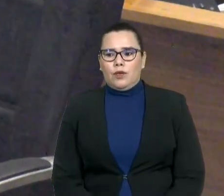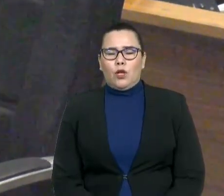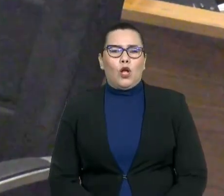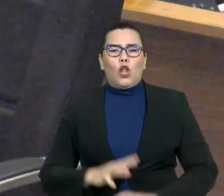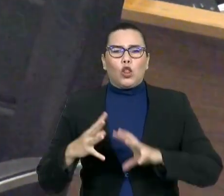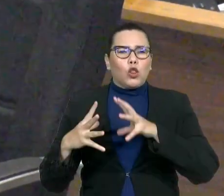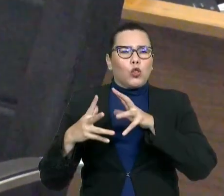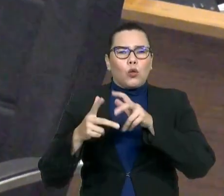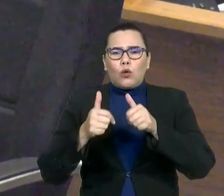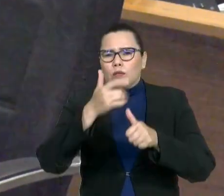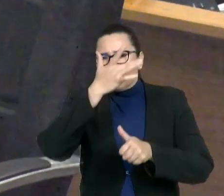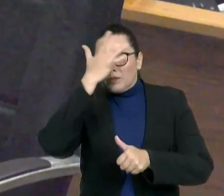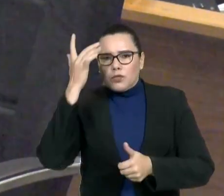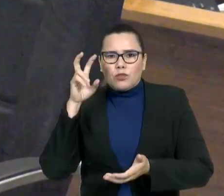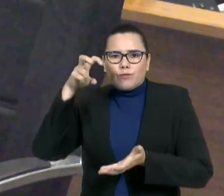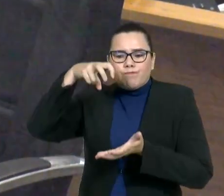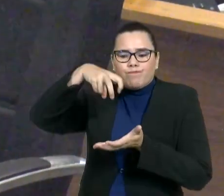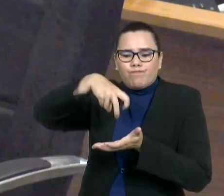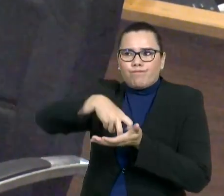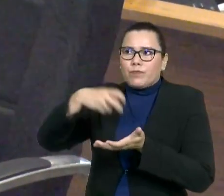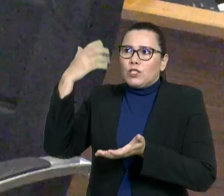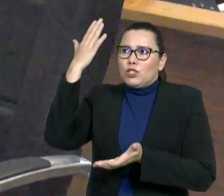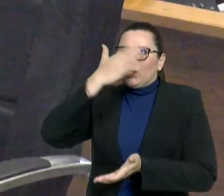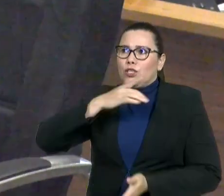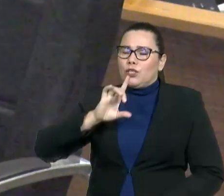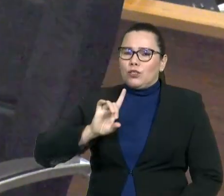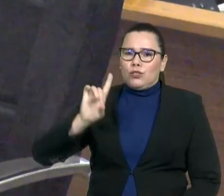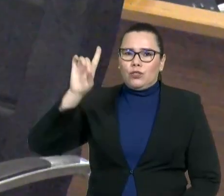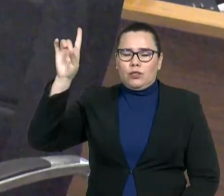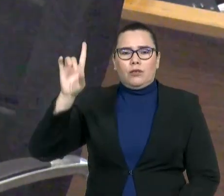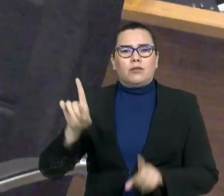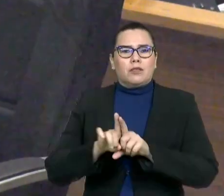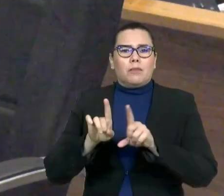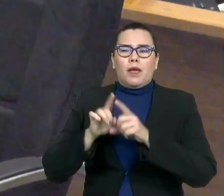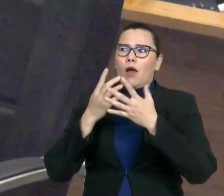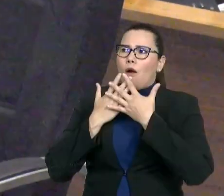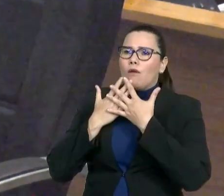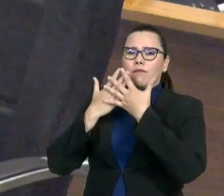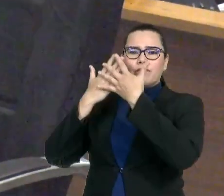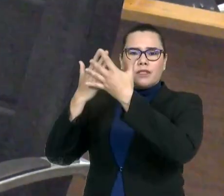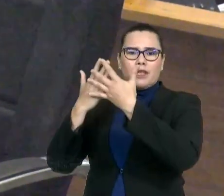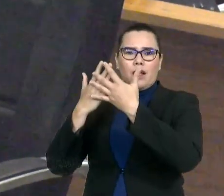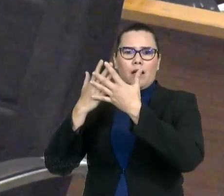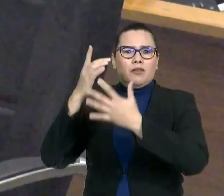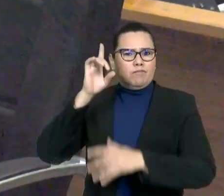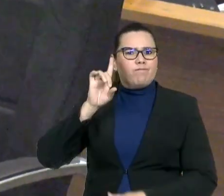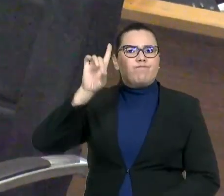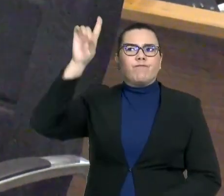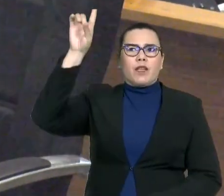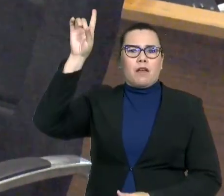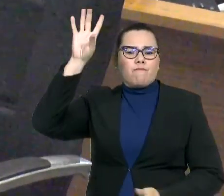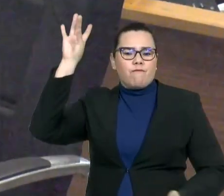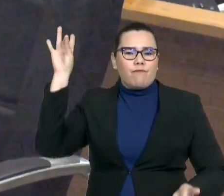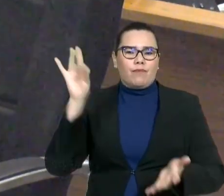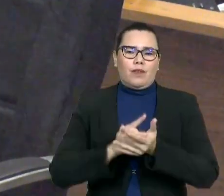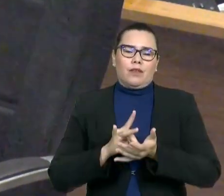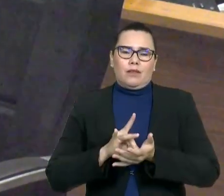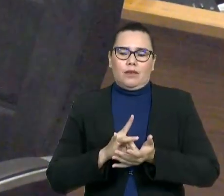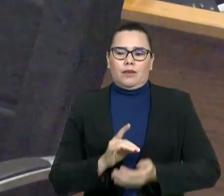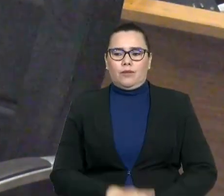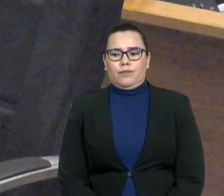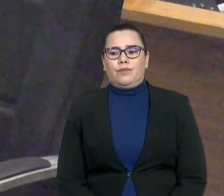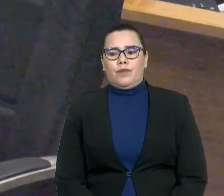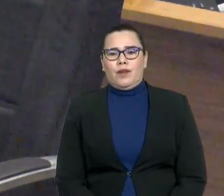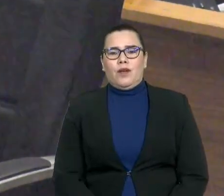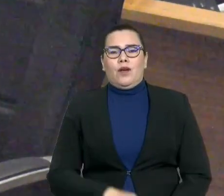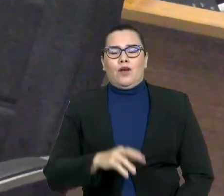joelho se dobrará e toda língua confessará que sou Deus. Romanos 14. Para a